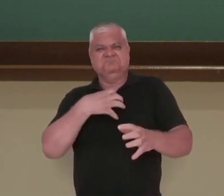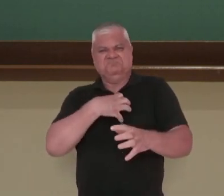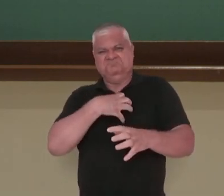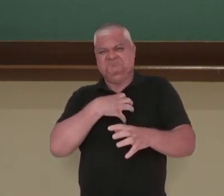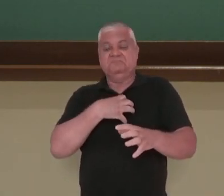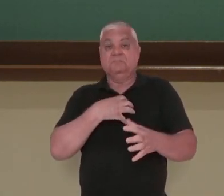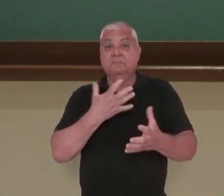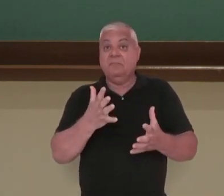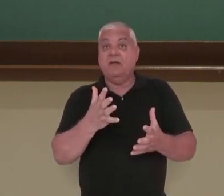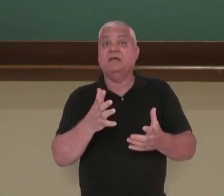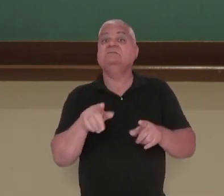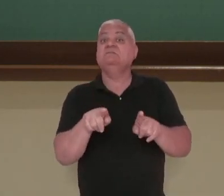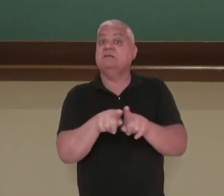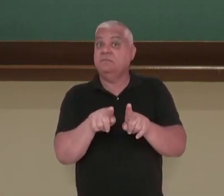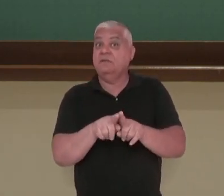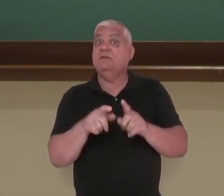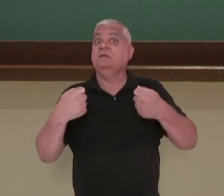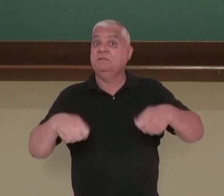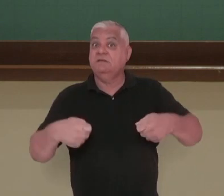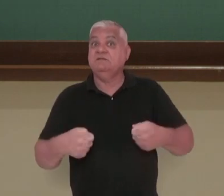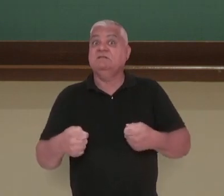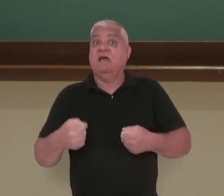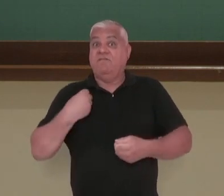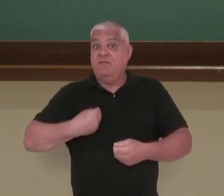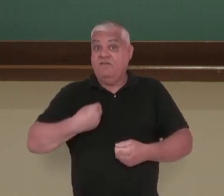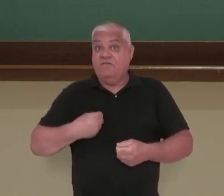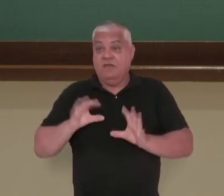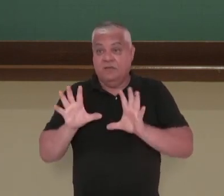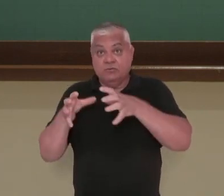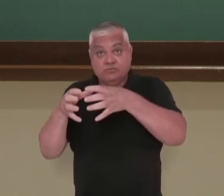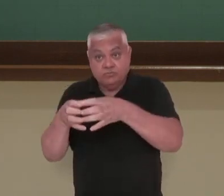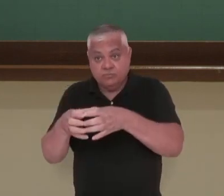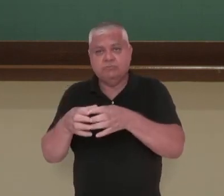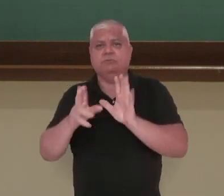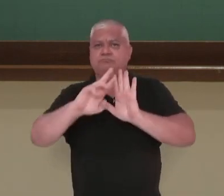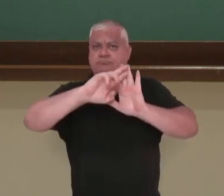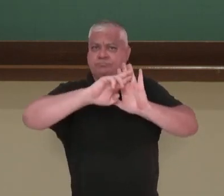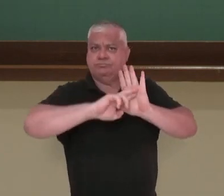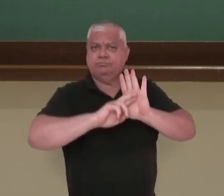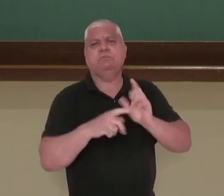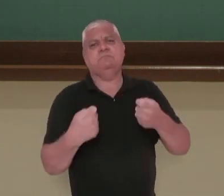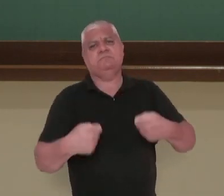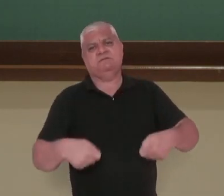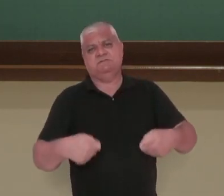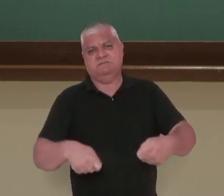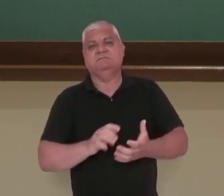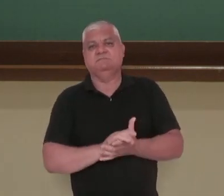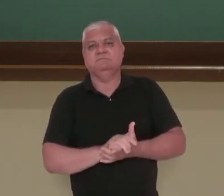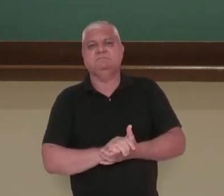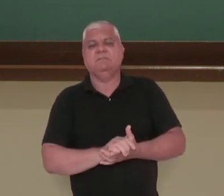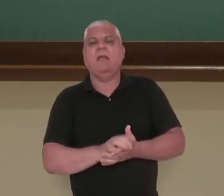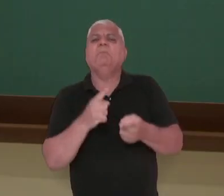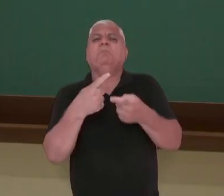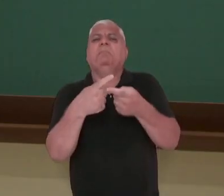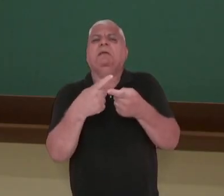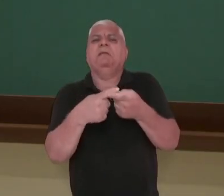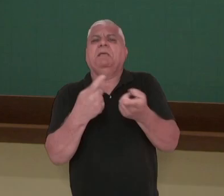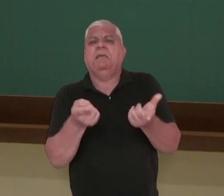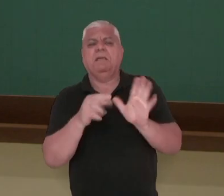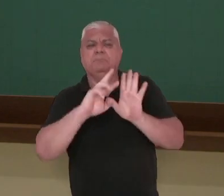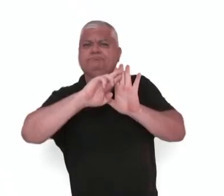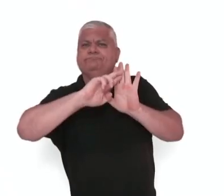pessoas fizessem. Por conta disso, a vida em comunidade depende de um conjunto de regras. E para que servem, então,